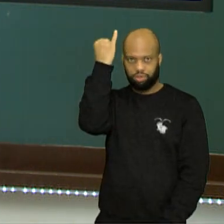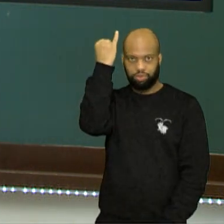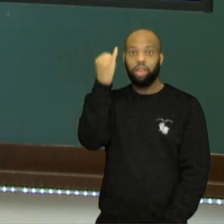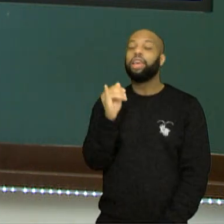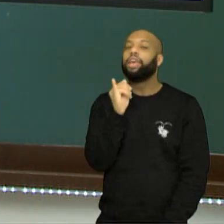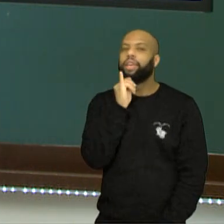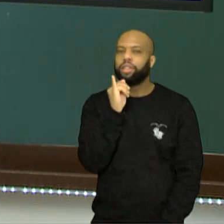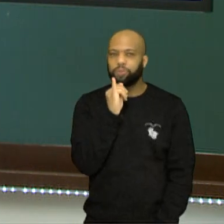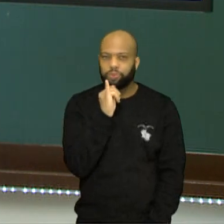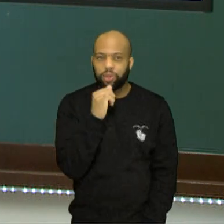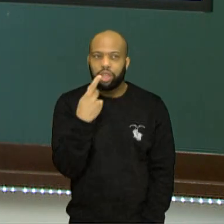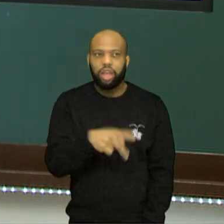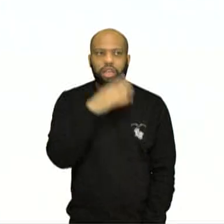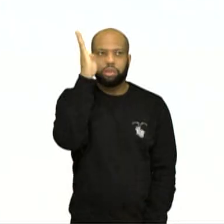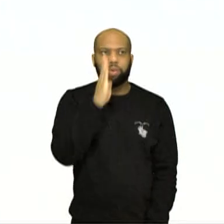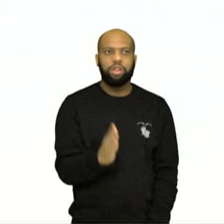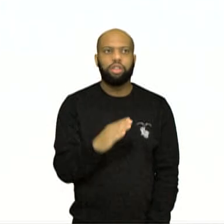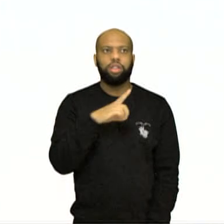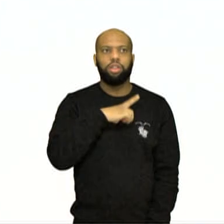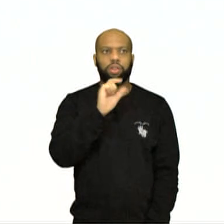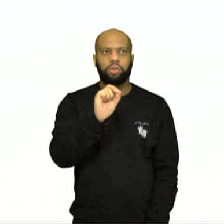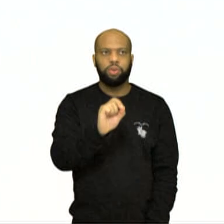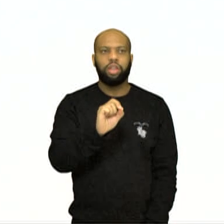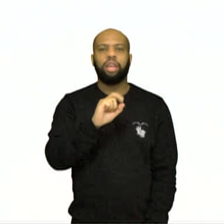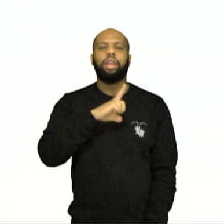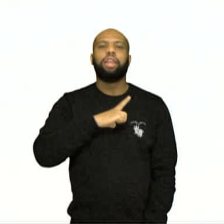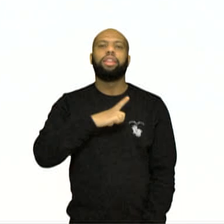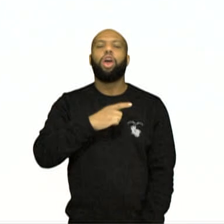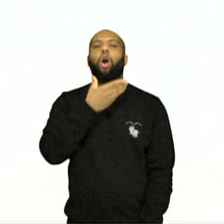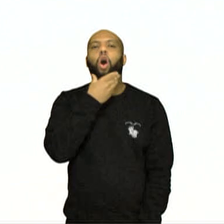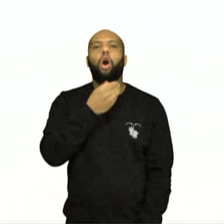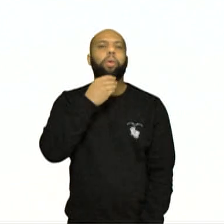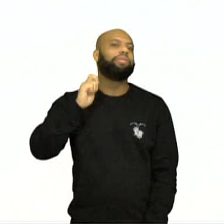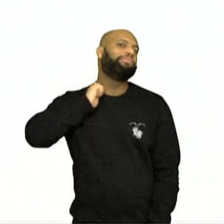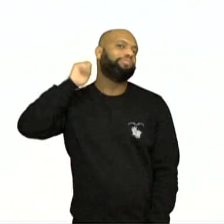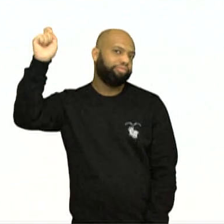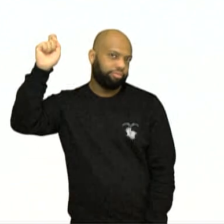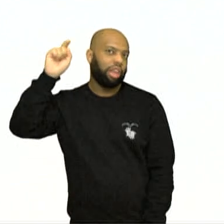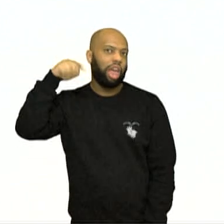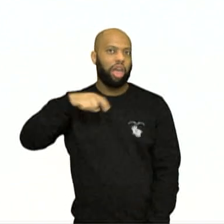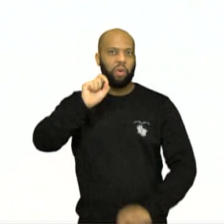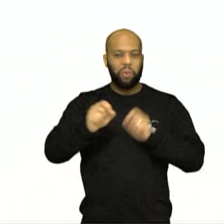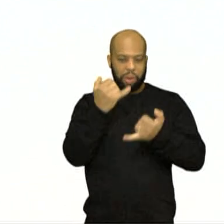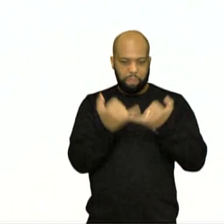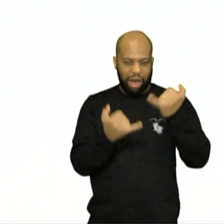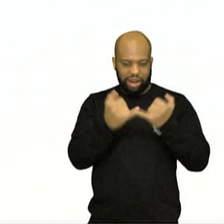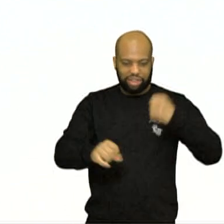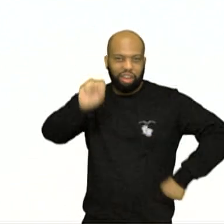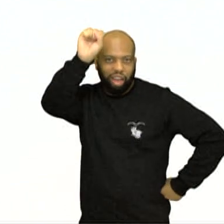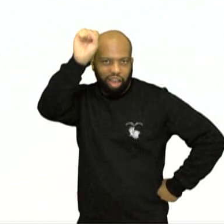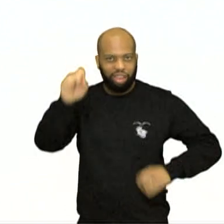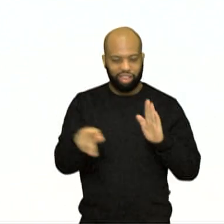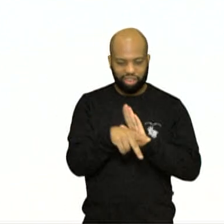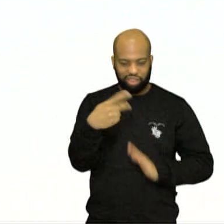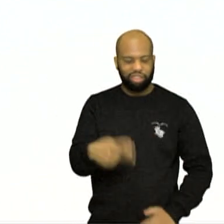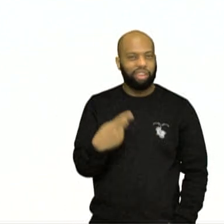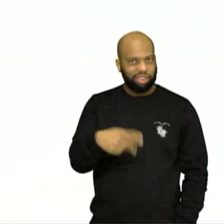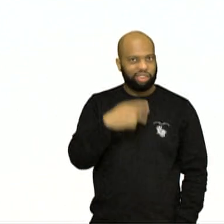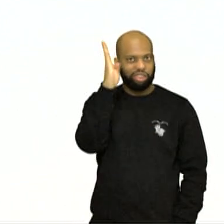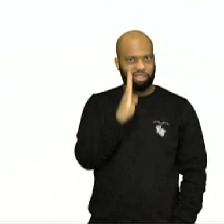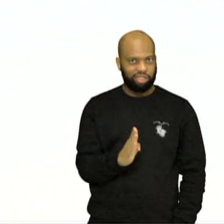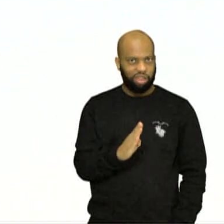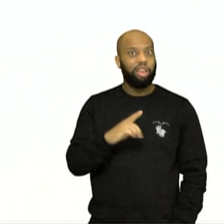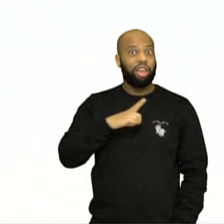Por exemplo, no Brasil, a gente tem o Tiradentes, que é tido como um herói nacional. Tanto é que a gente tem até o feriado